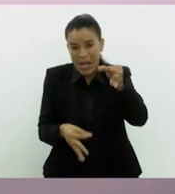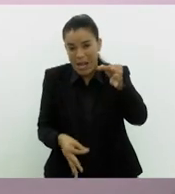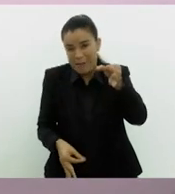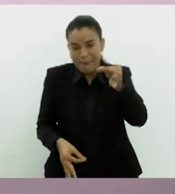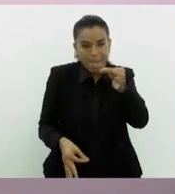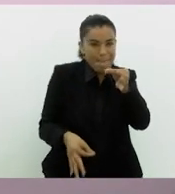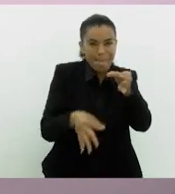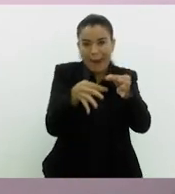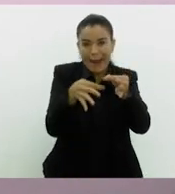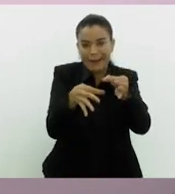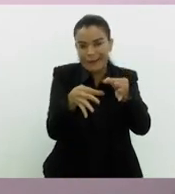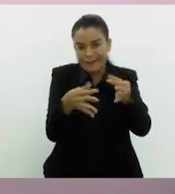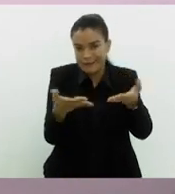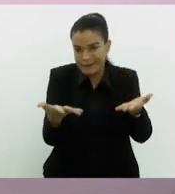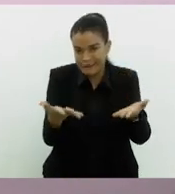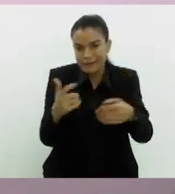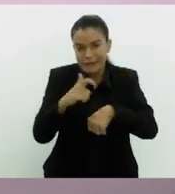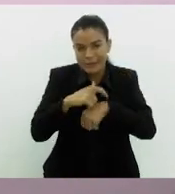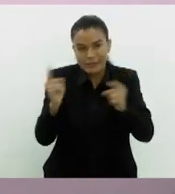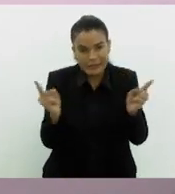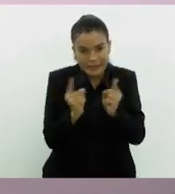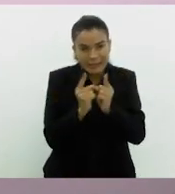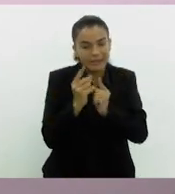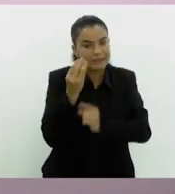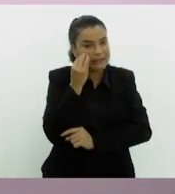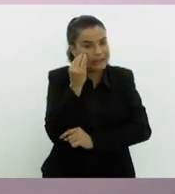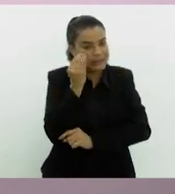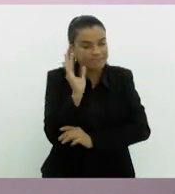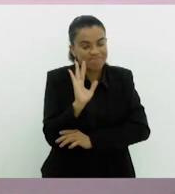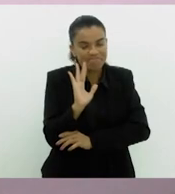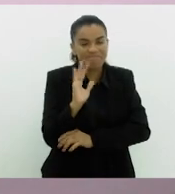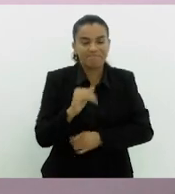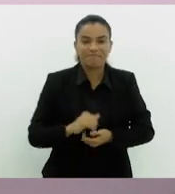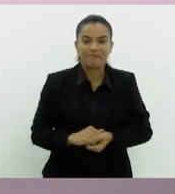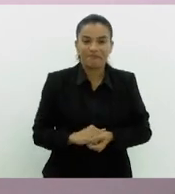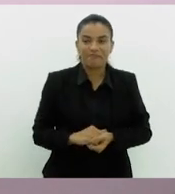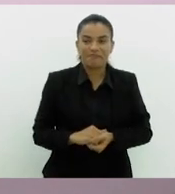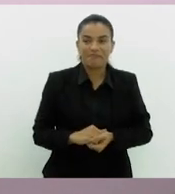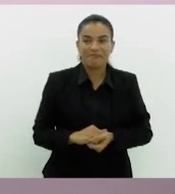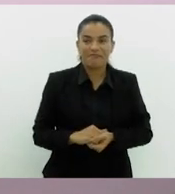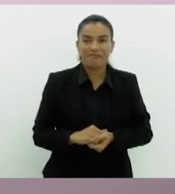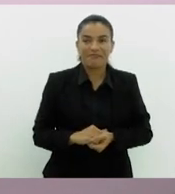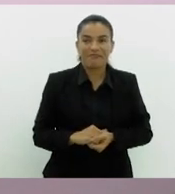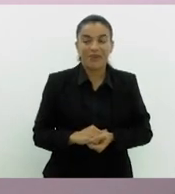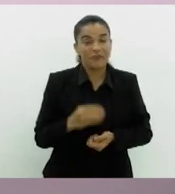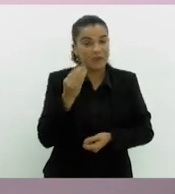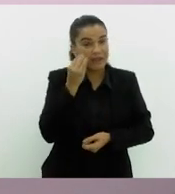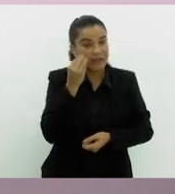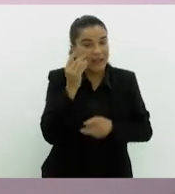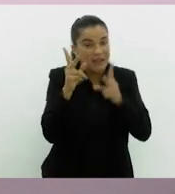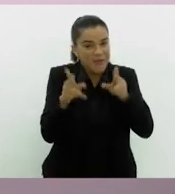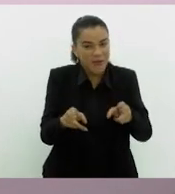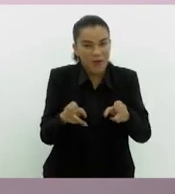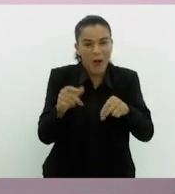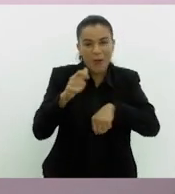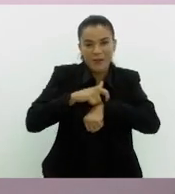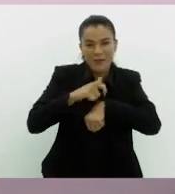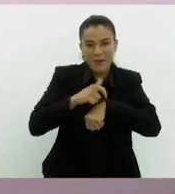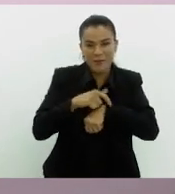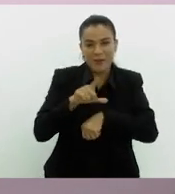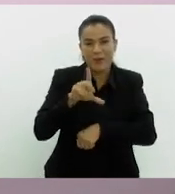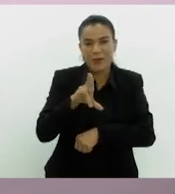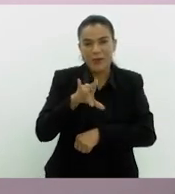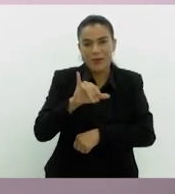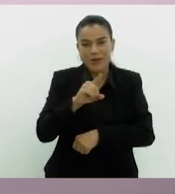tinha pensado em mais coisas, mas vou tentar ser tão prolixa como a Luísa e ficar no tempo.